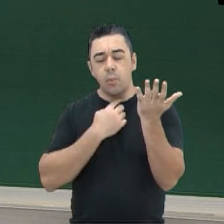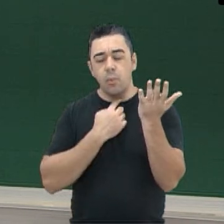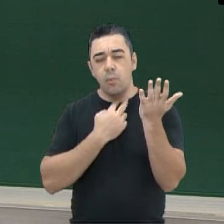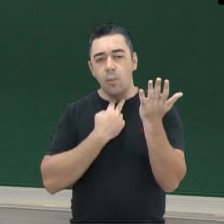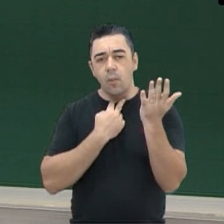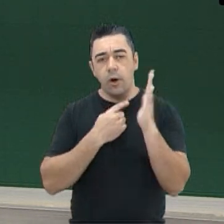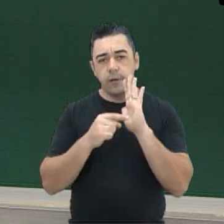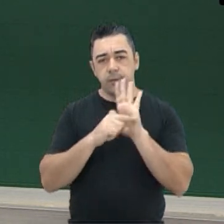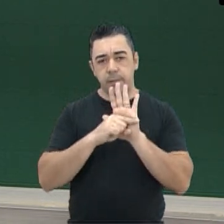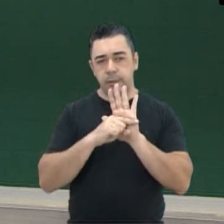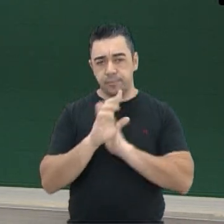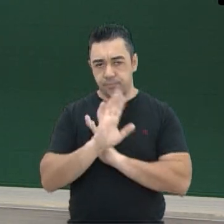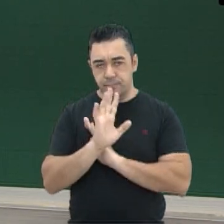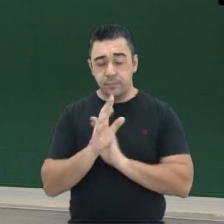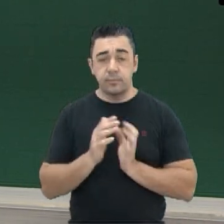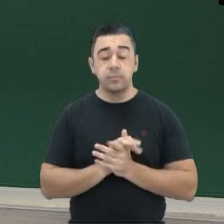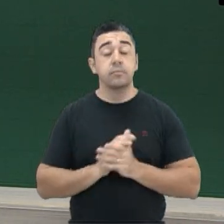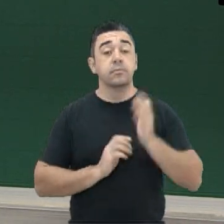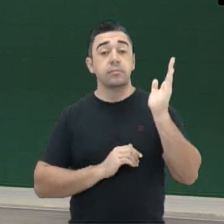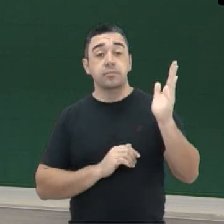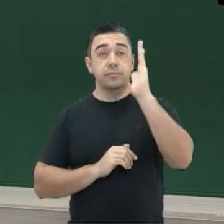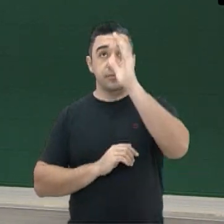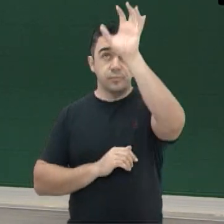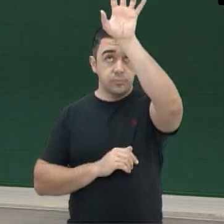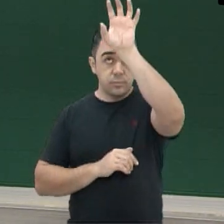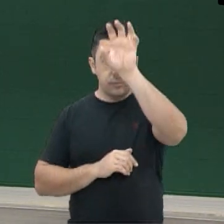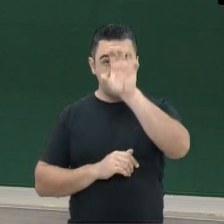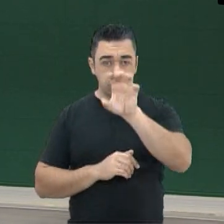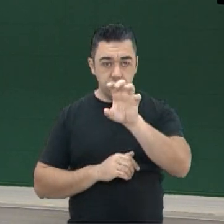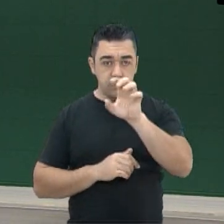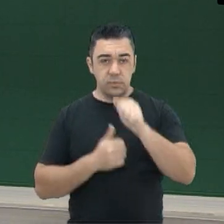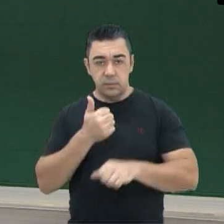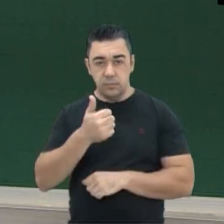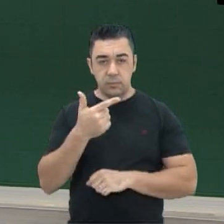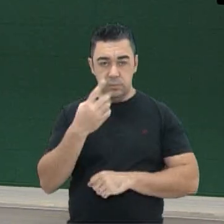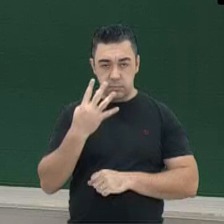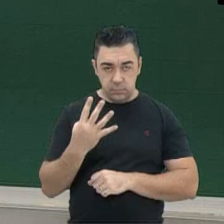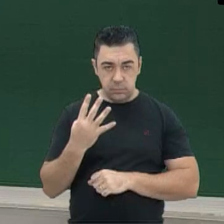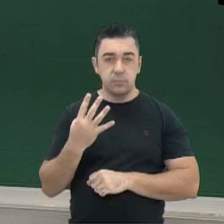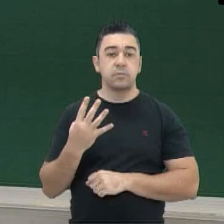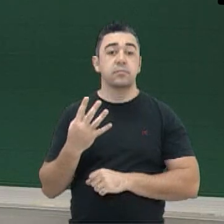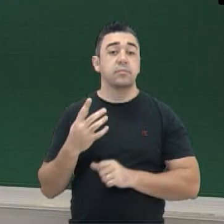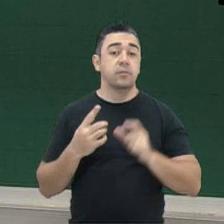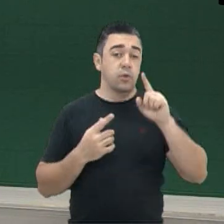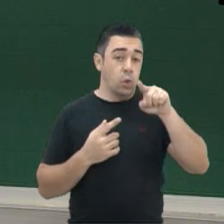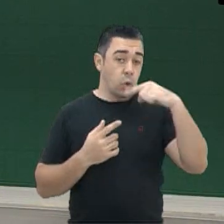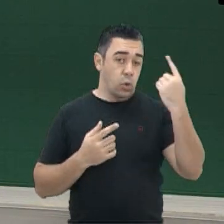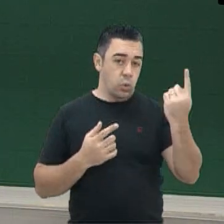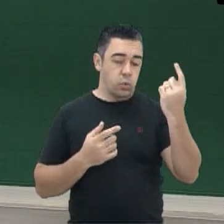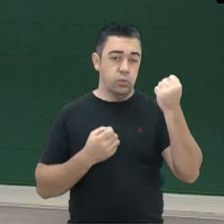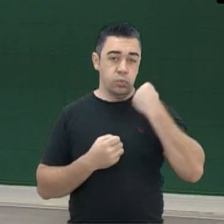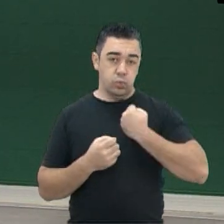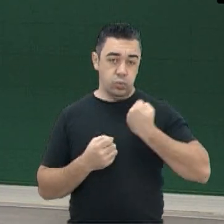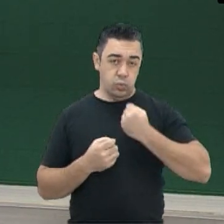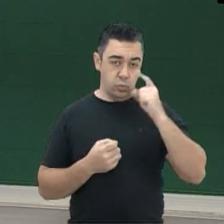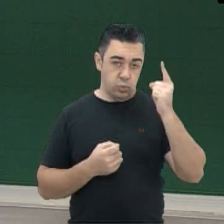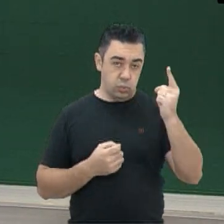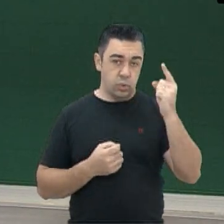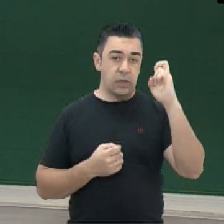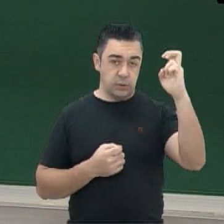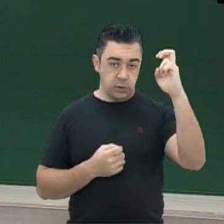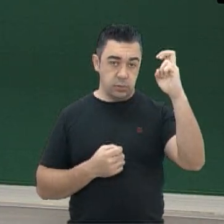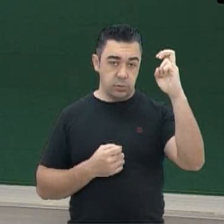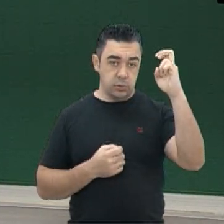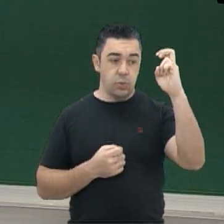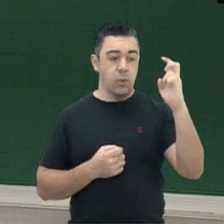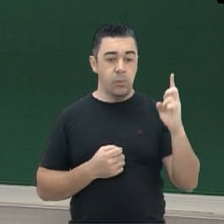como subtrair. Abaixo o número que ficou lá do outro lado, 124, sobrou. Aí, o próximo número que eu vou subtrair é 5